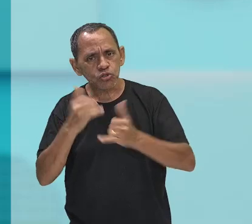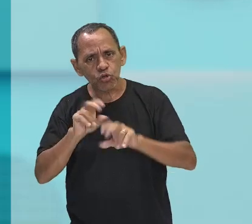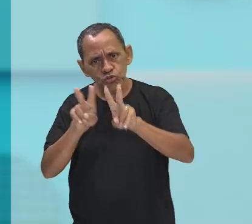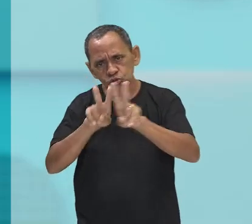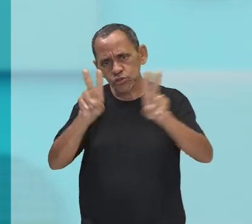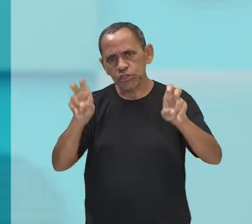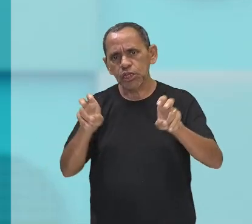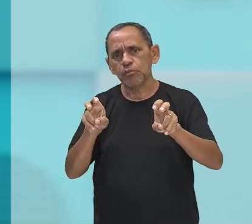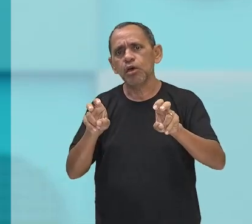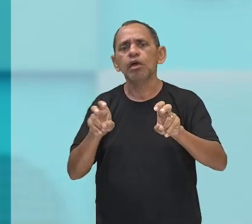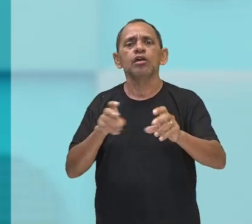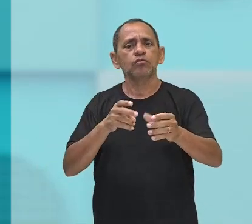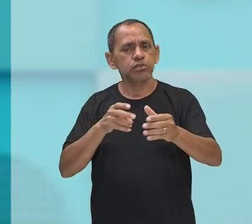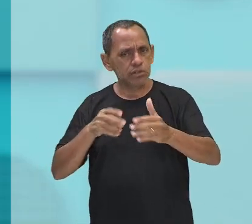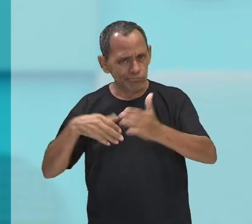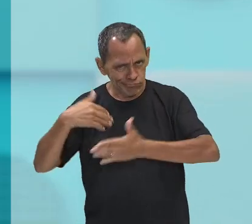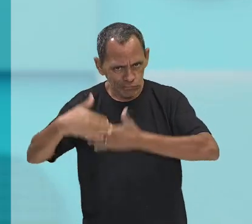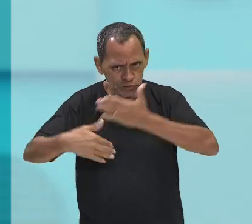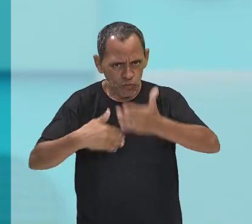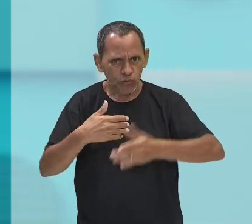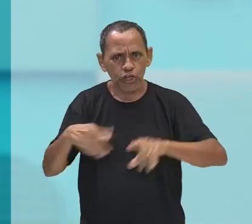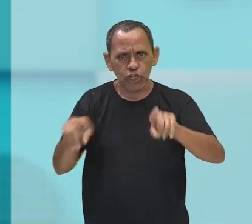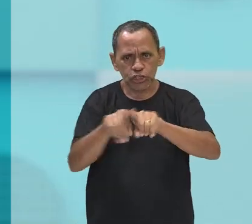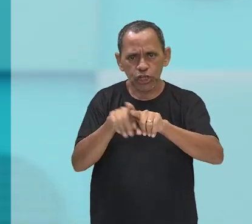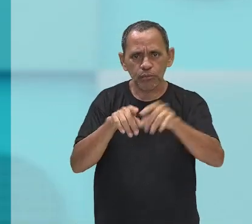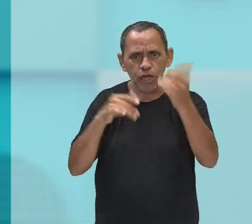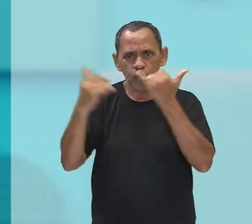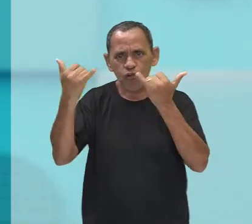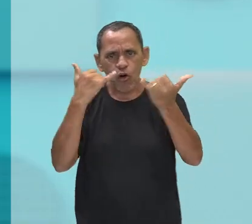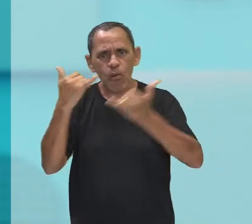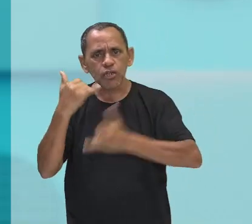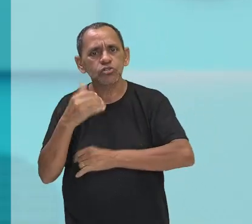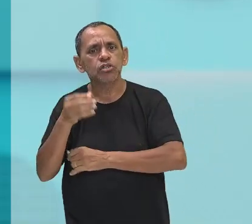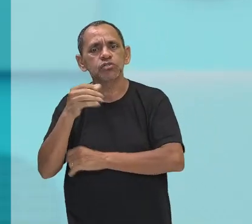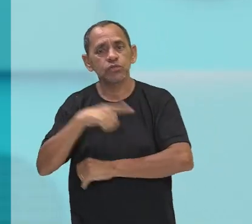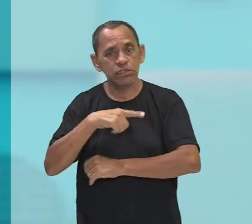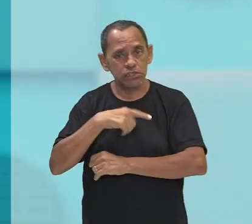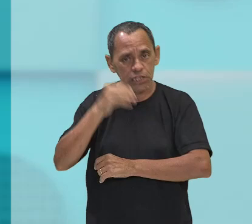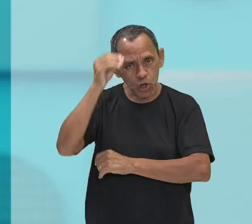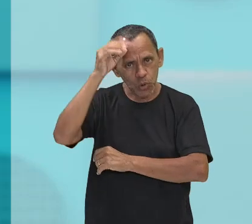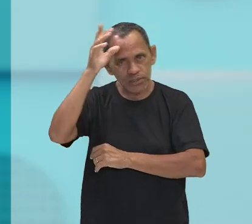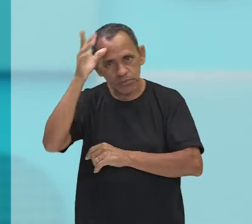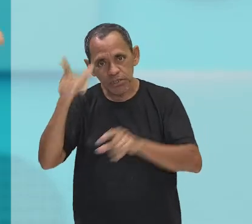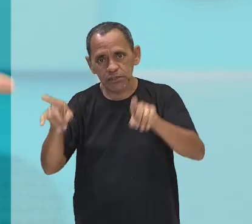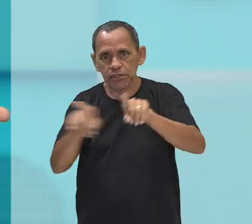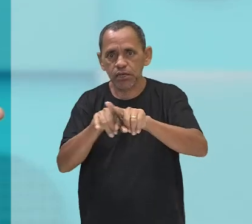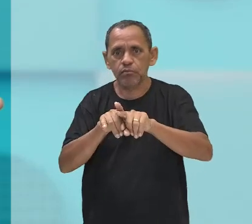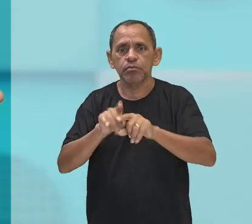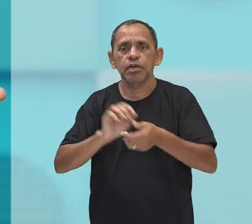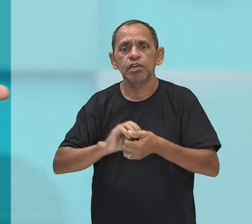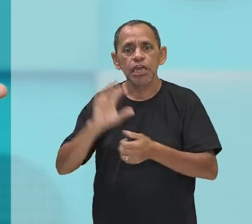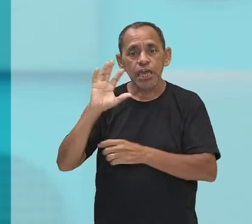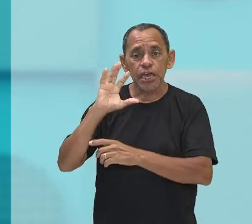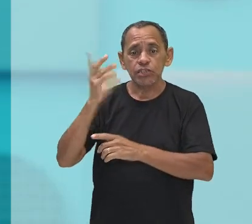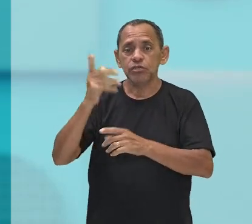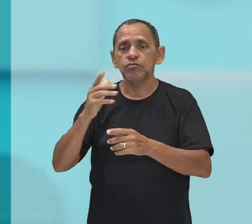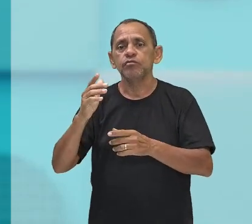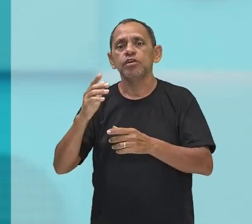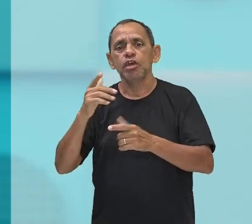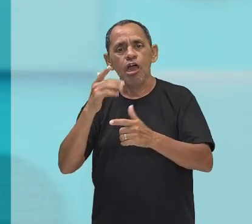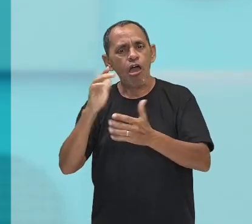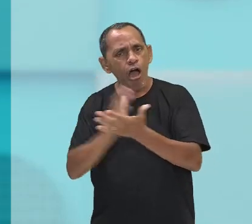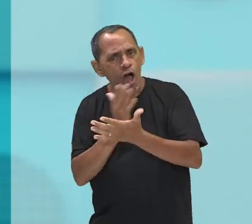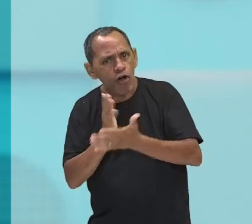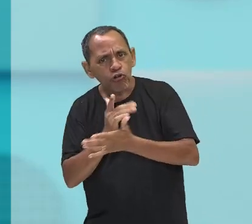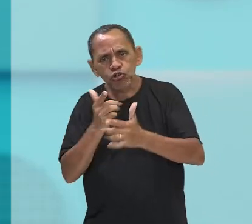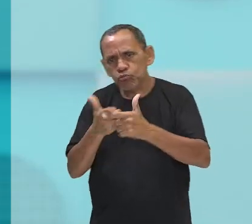você vai estar informado, você vai dar uma contribuição, vai dar uma solução. Essa é uma função também do nosso